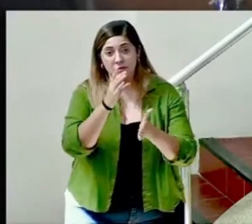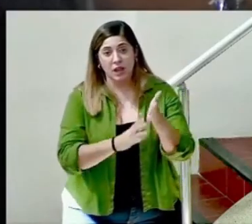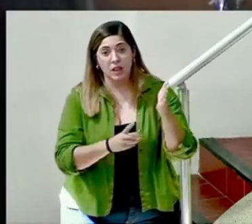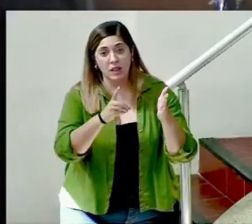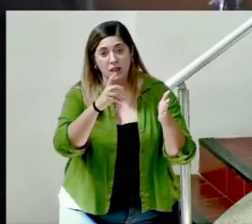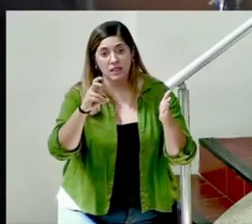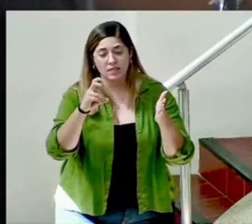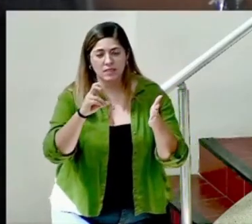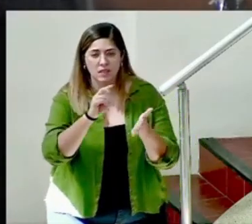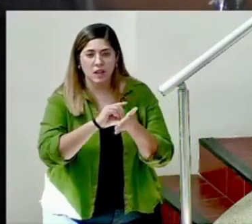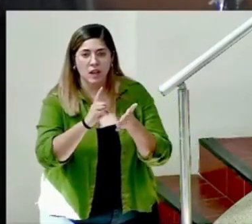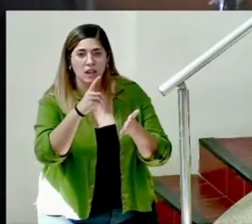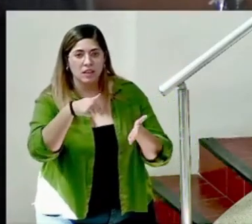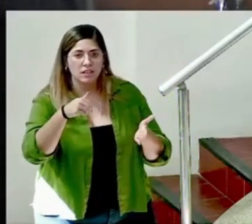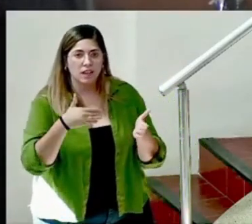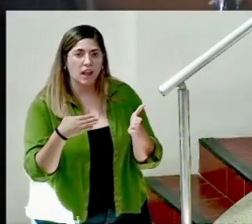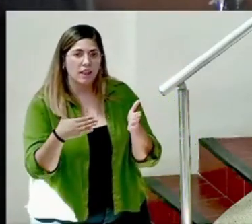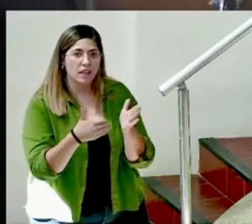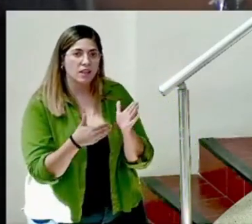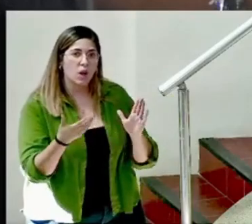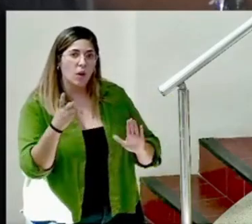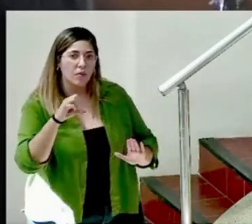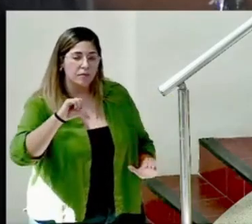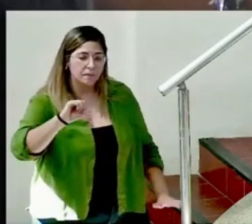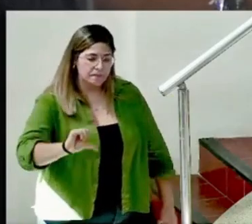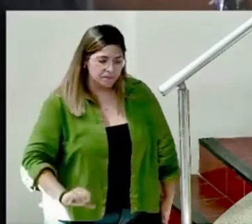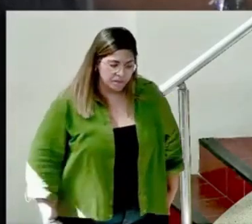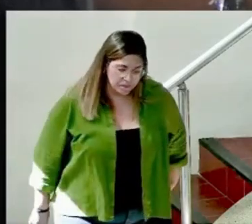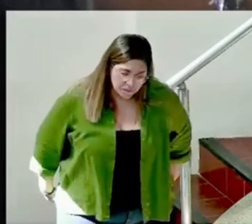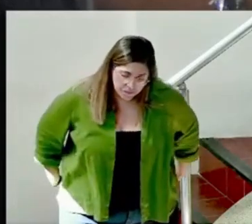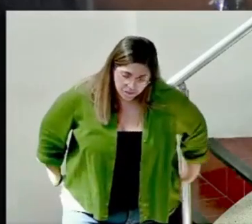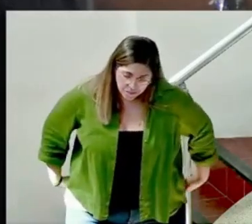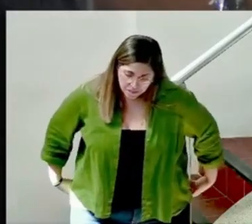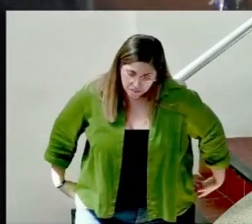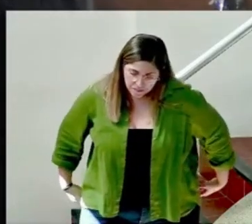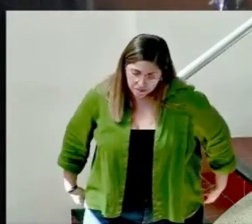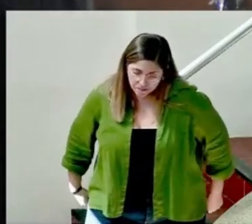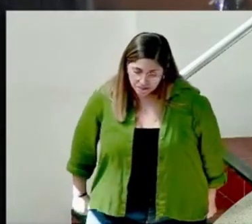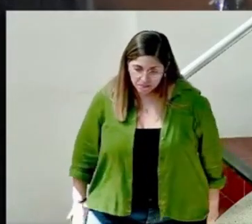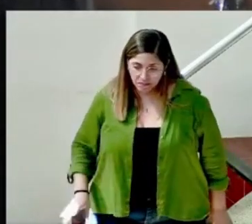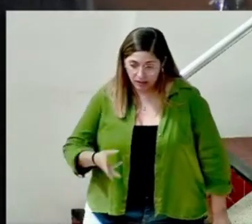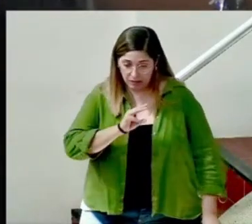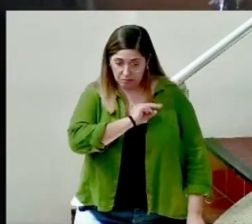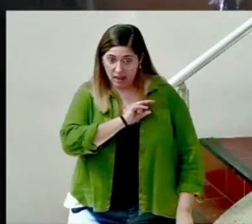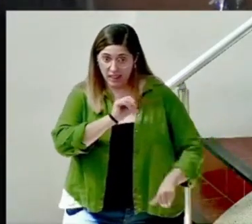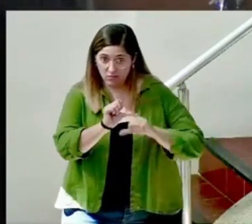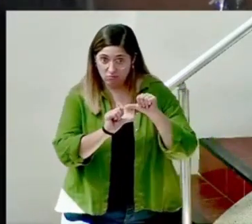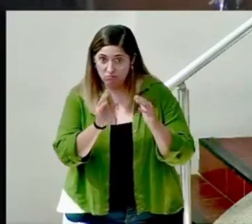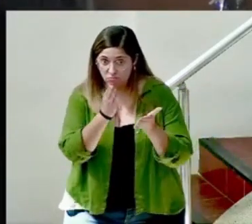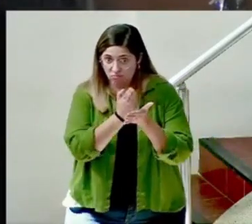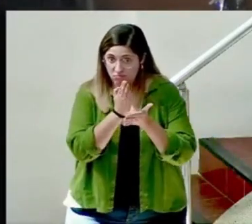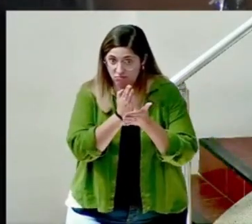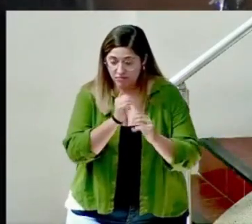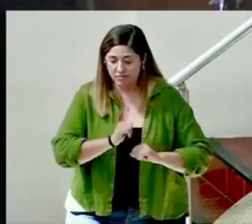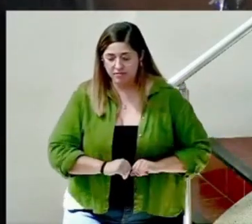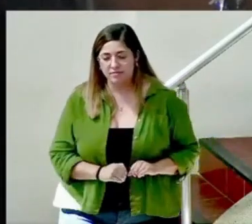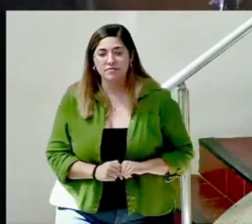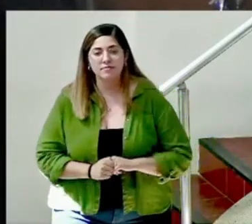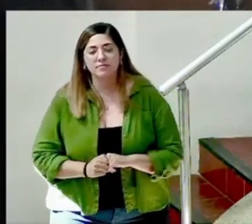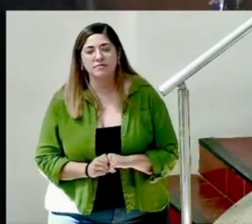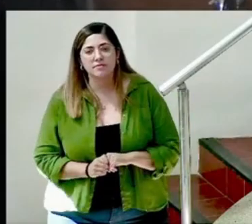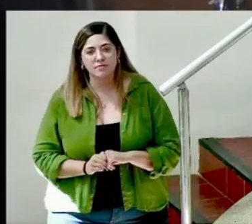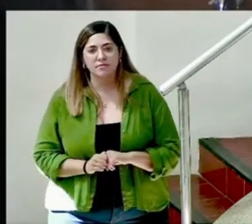15, versos de 7 a 9. Mas não tire o dedo lá de Mateus 6. Veja só o que diz